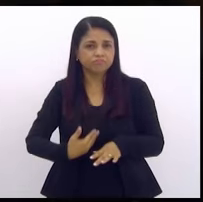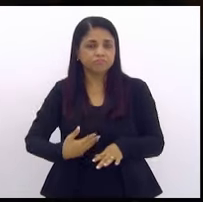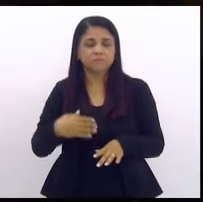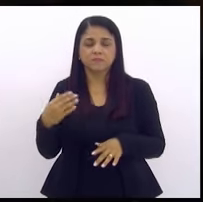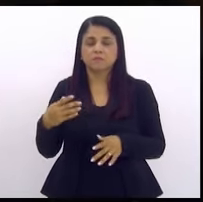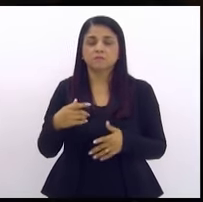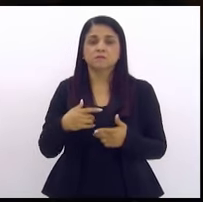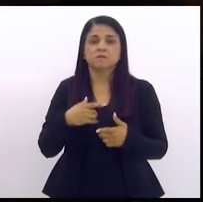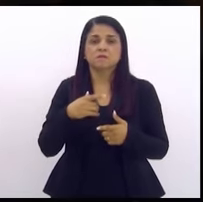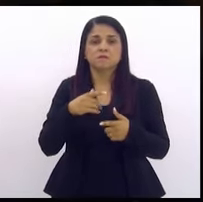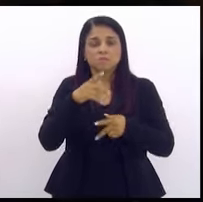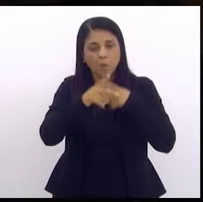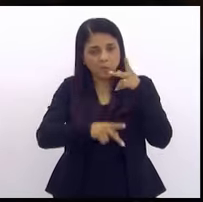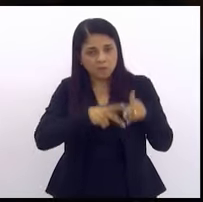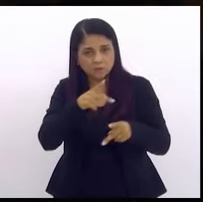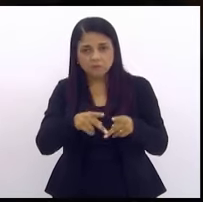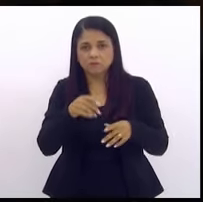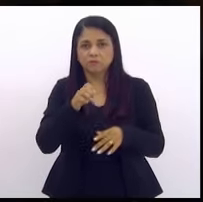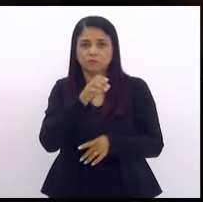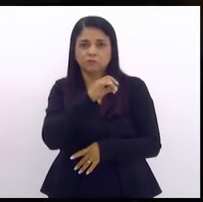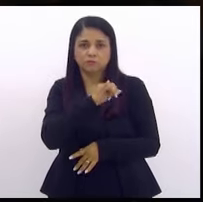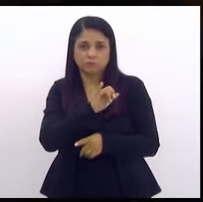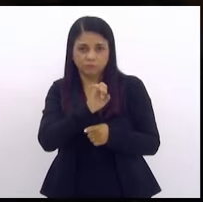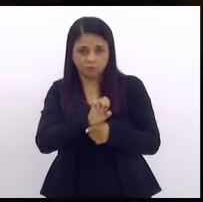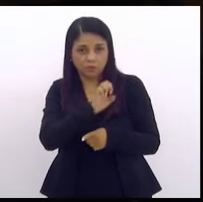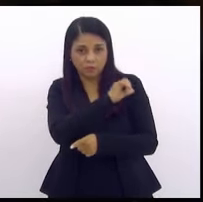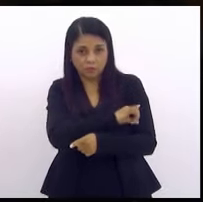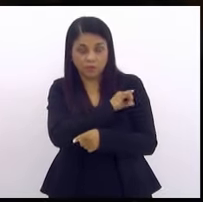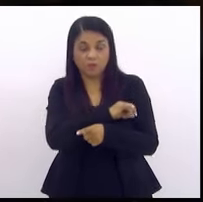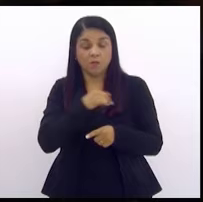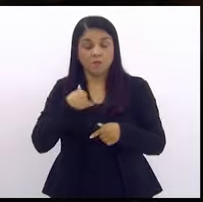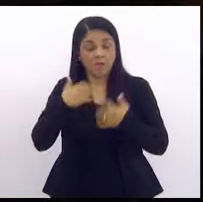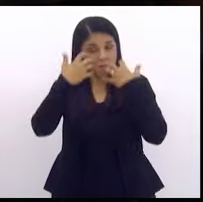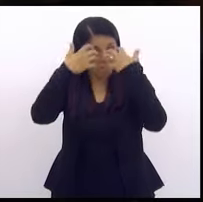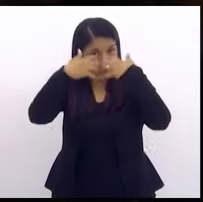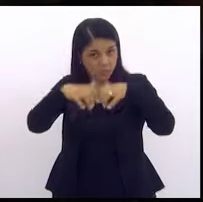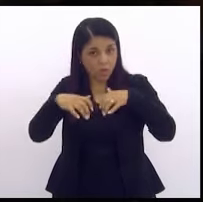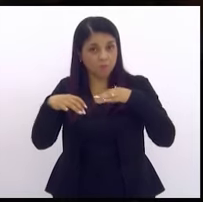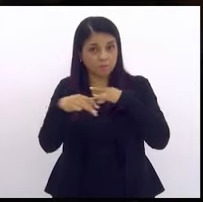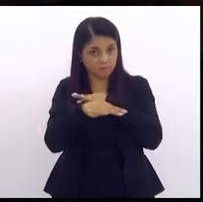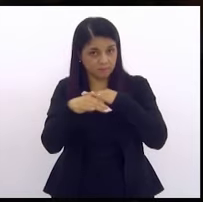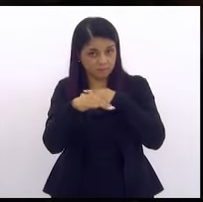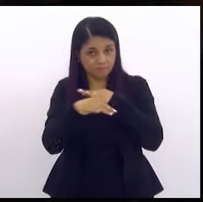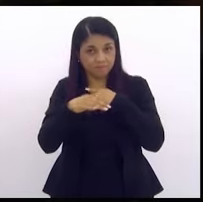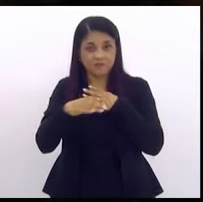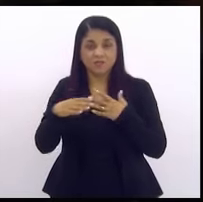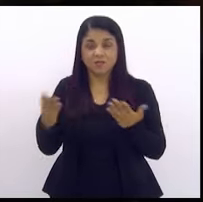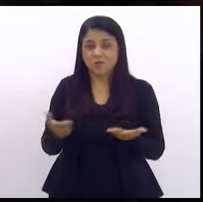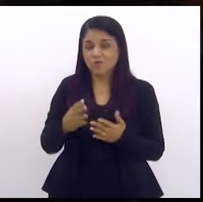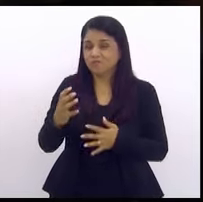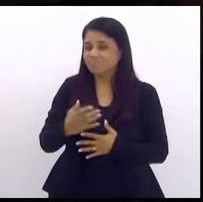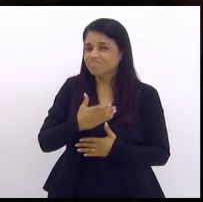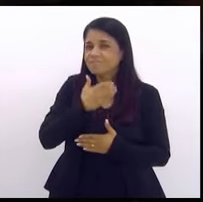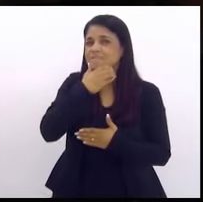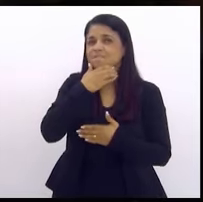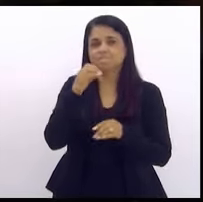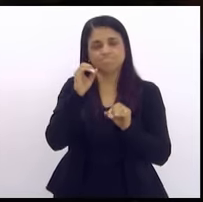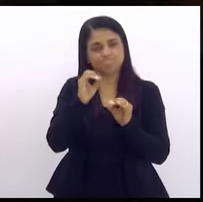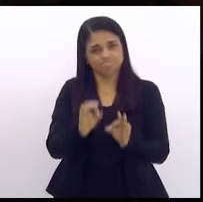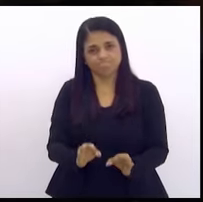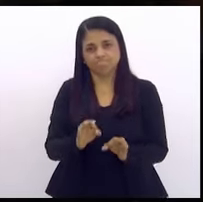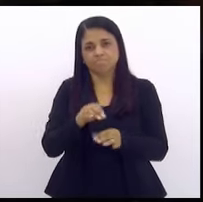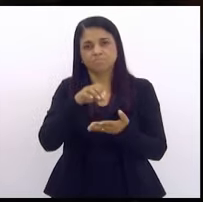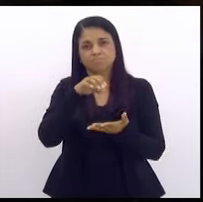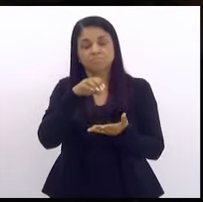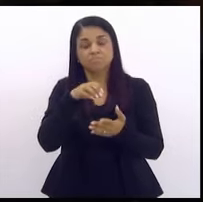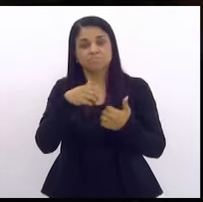dias. Mas, especificamente sobre a minha cidade, hoje Petrópolis vive uma crise no transporte público. O